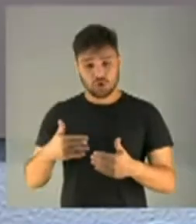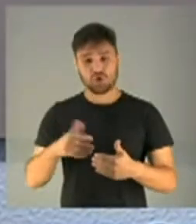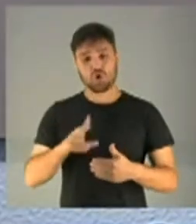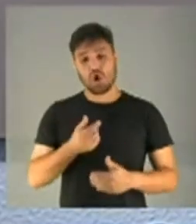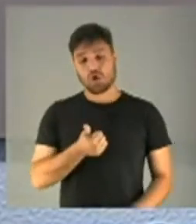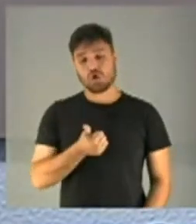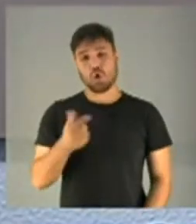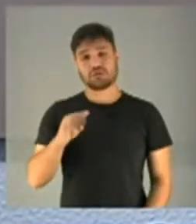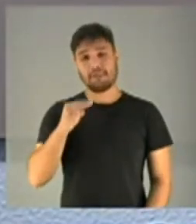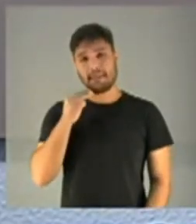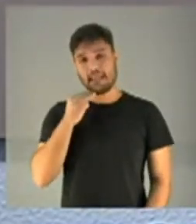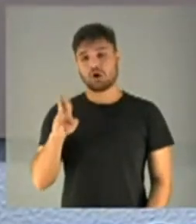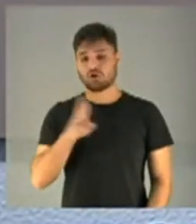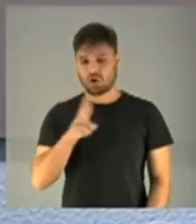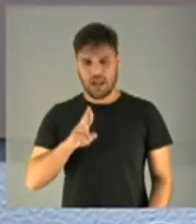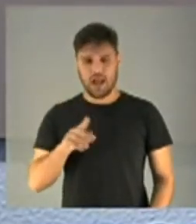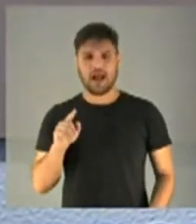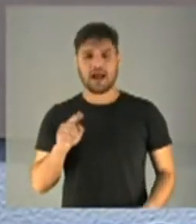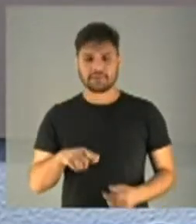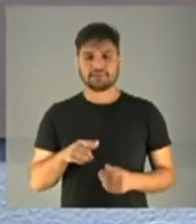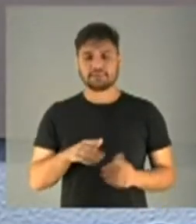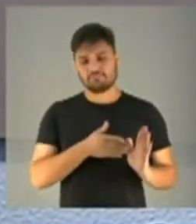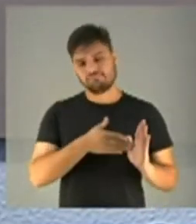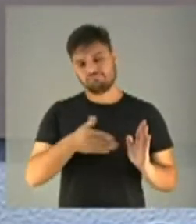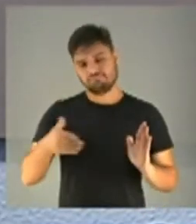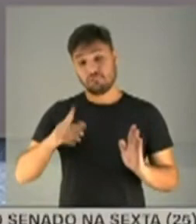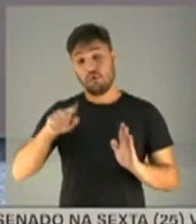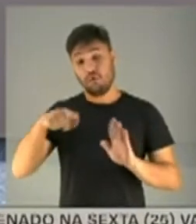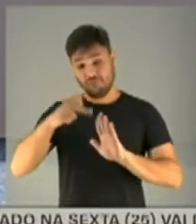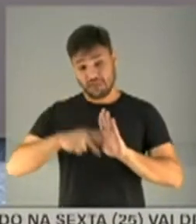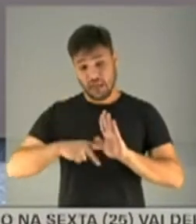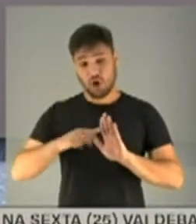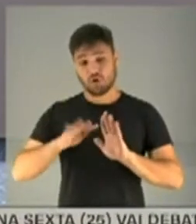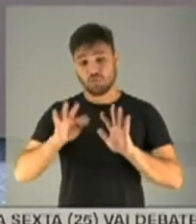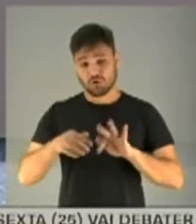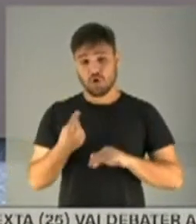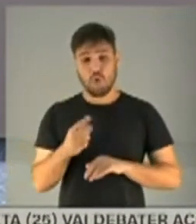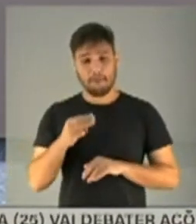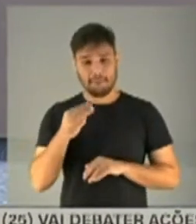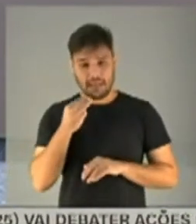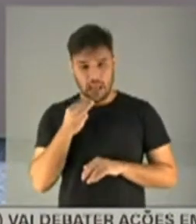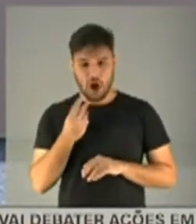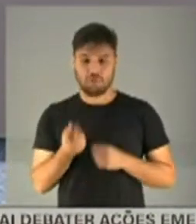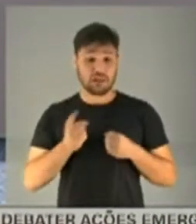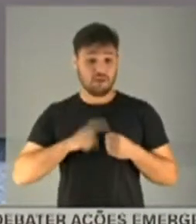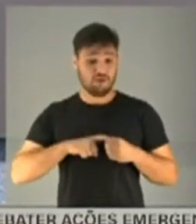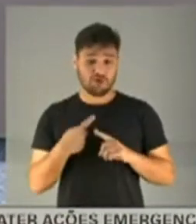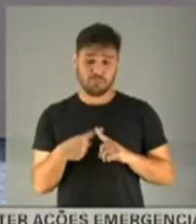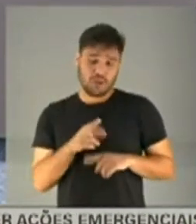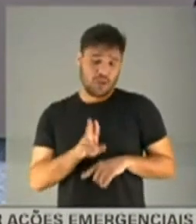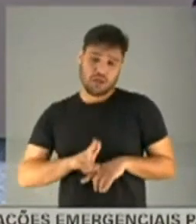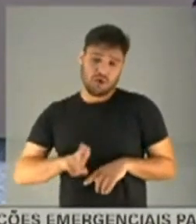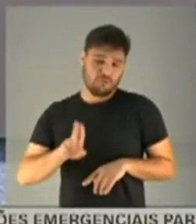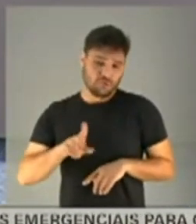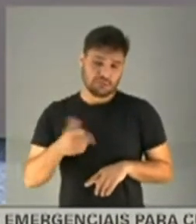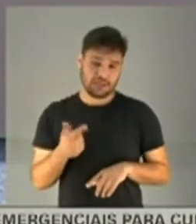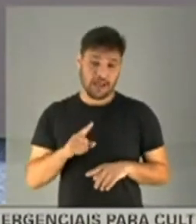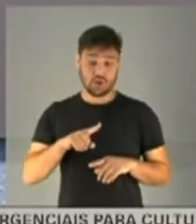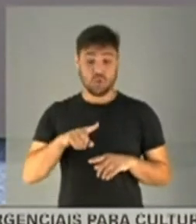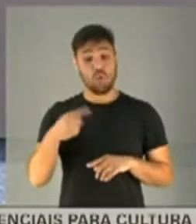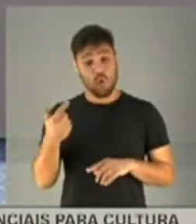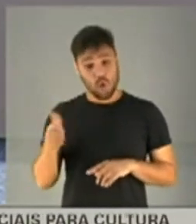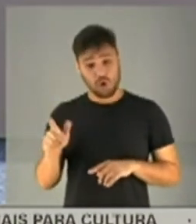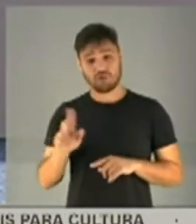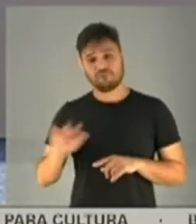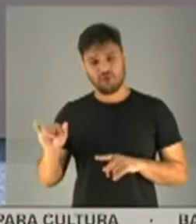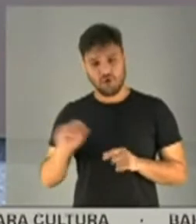12 milhões de reais, dos quais, ao final do projeto, cerca de 1 milhão de reais foi devolvido porque não foi utilizado, o restante foi usado para